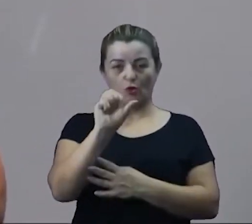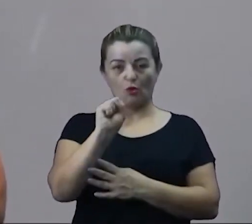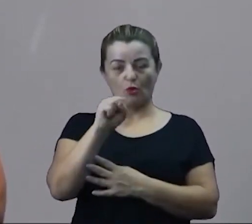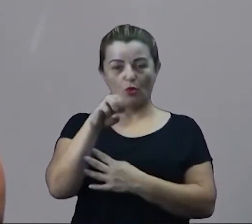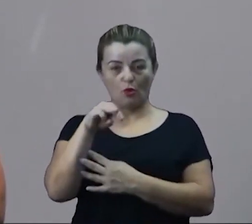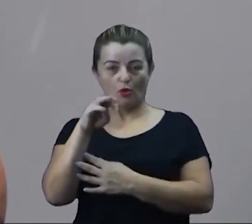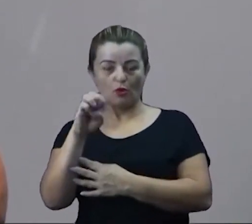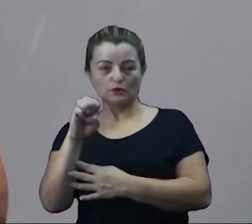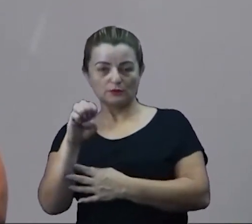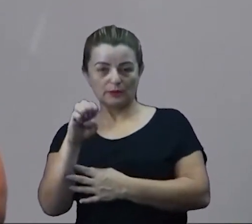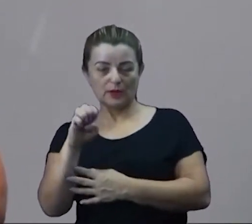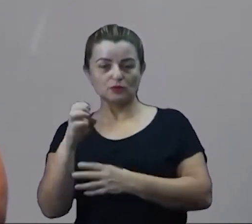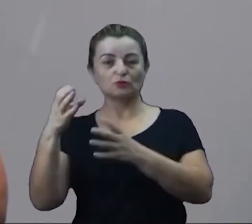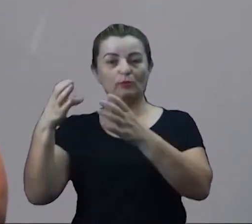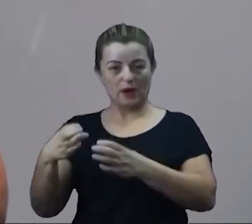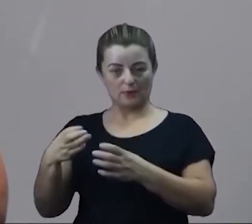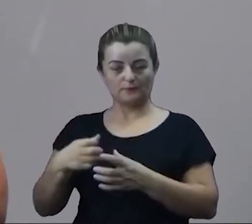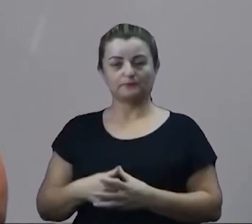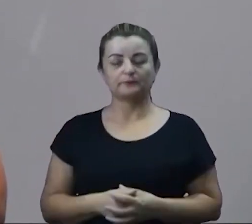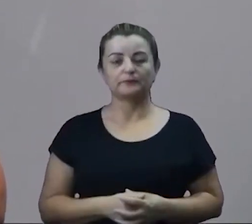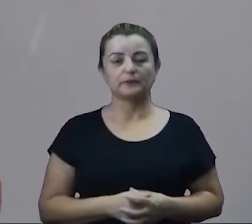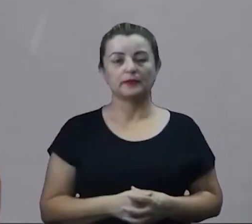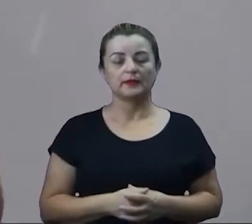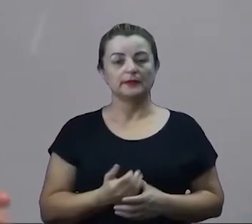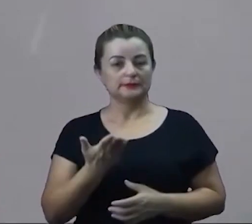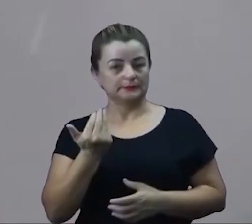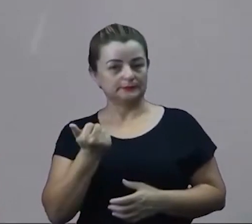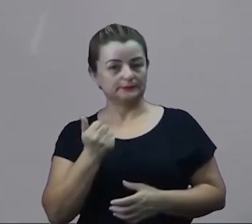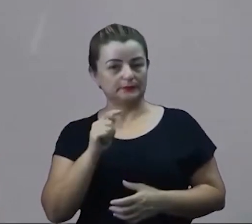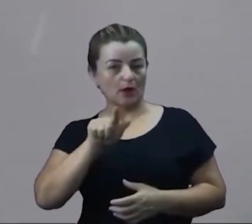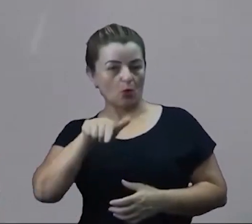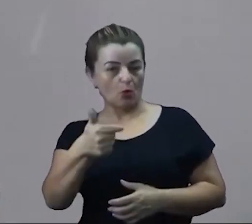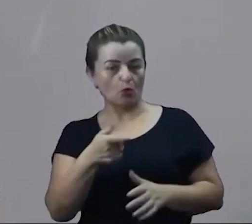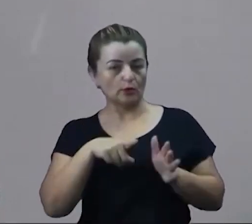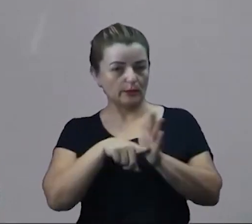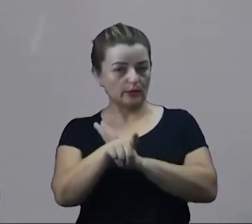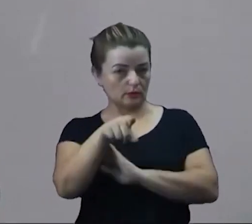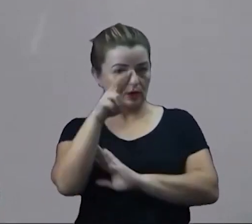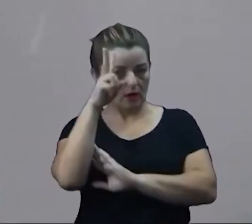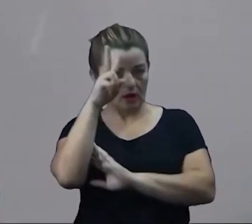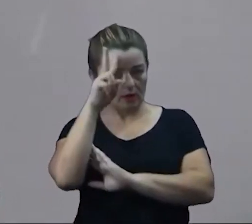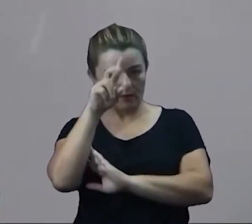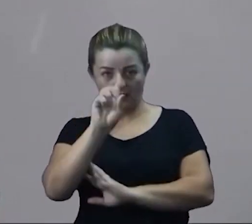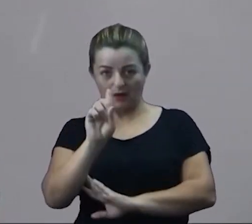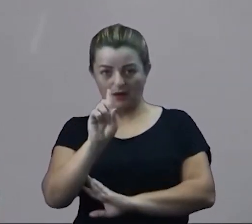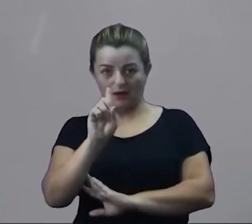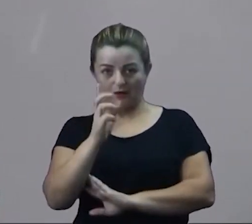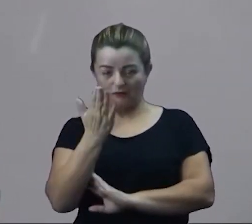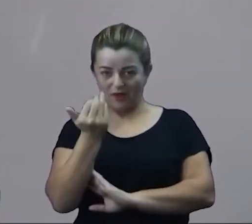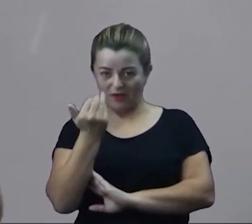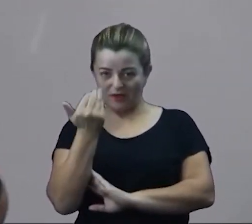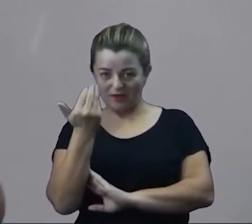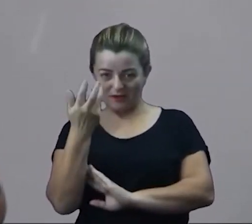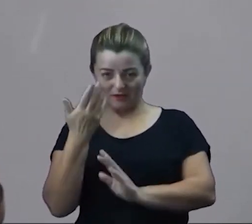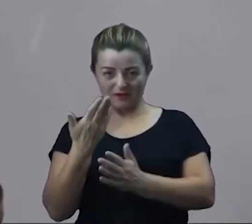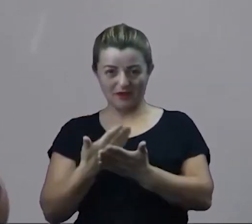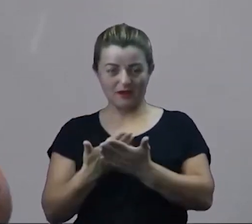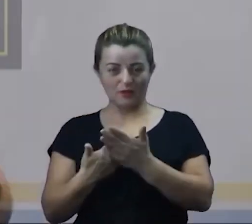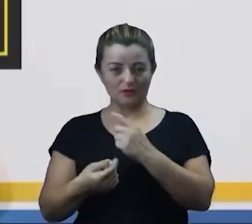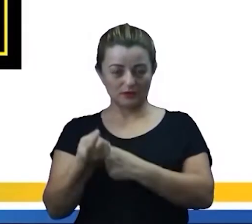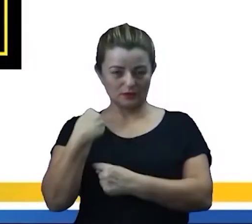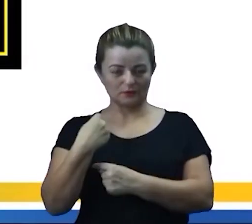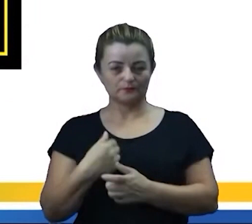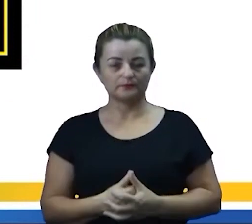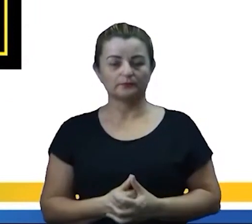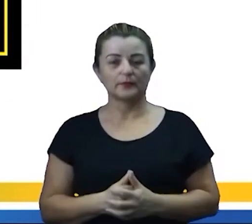rua Cosme Velho, no bairro Cosme Velho, tá bom? Vamos à próxima pergunta, ver se vocês lembram. Quem não lembra, corre na aula anterior, hein? Vamos